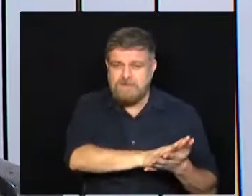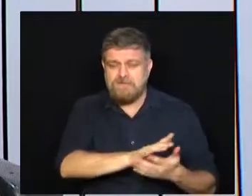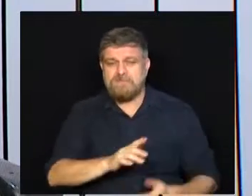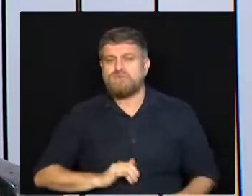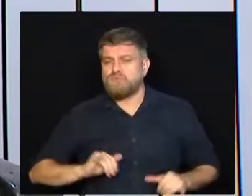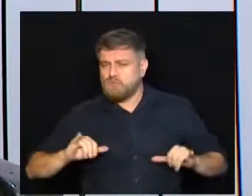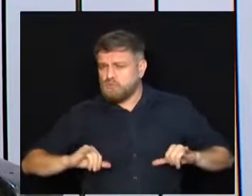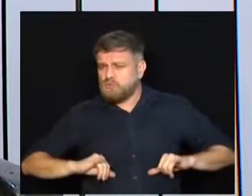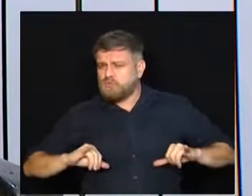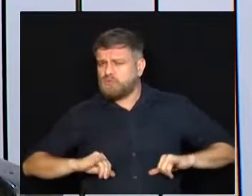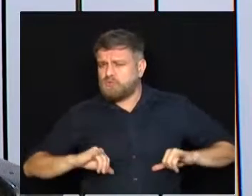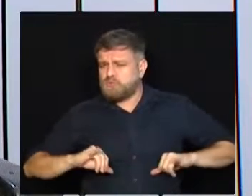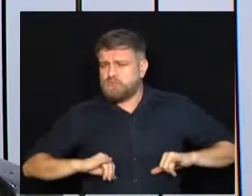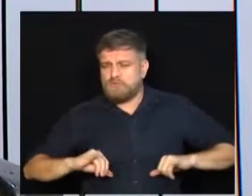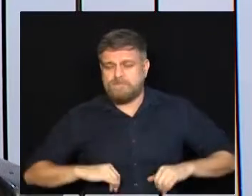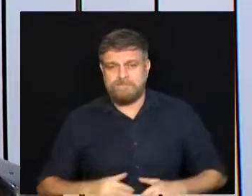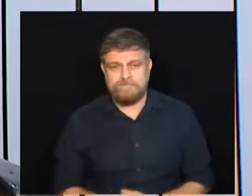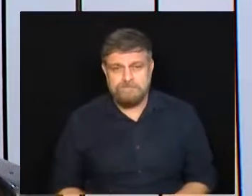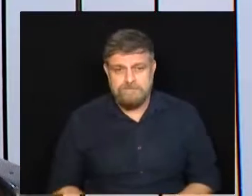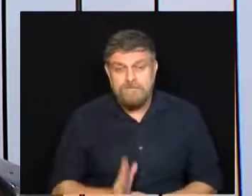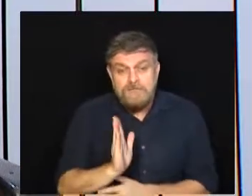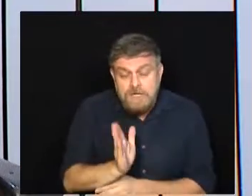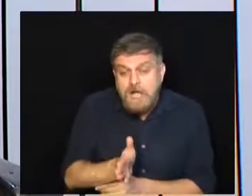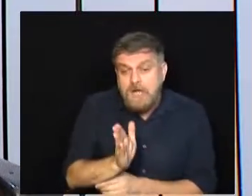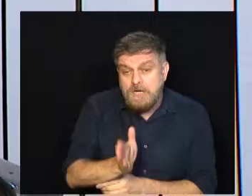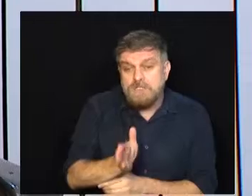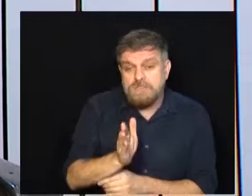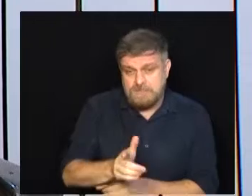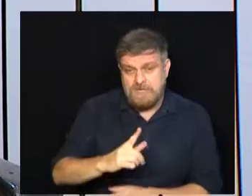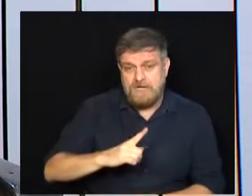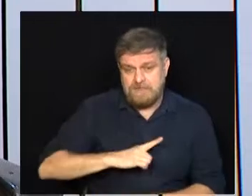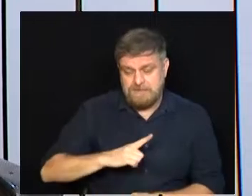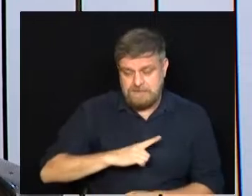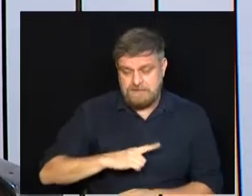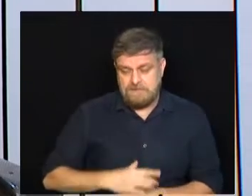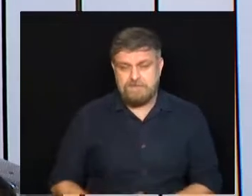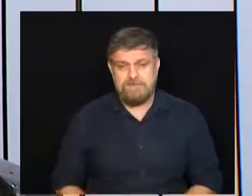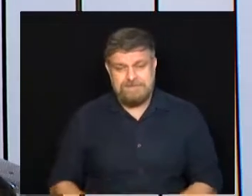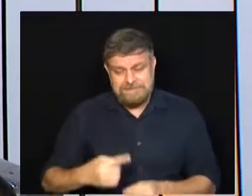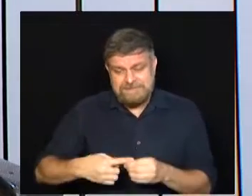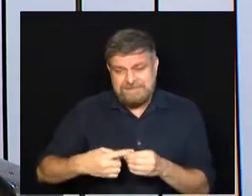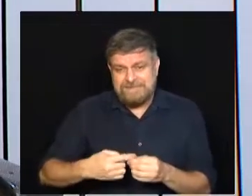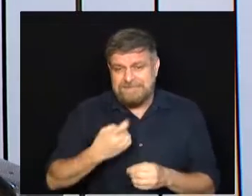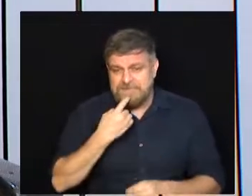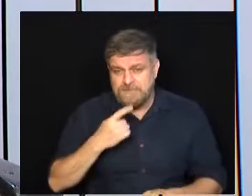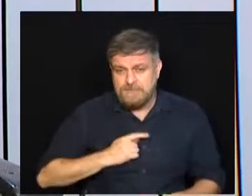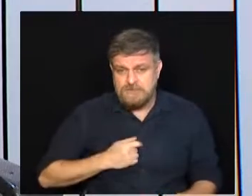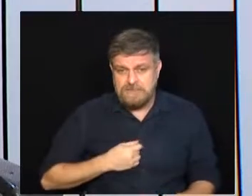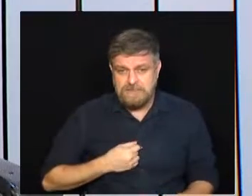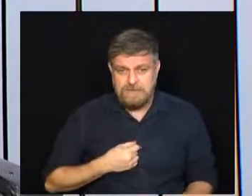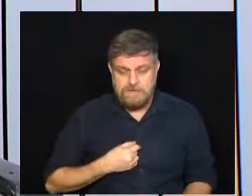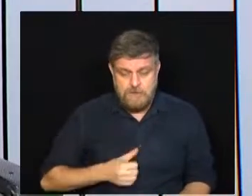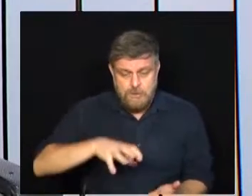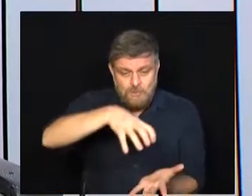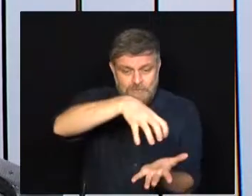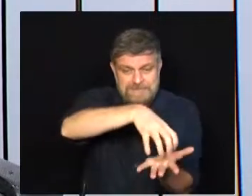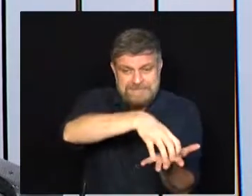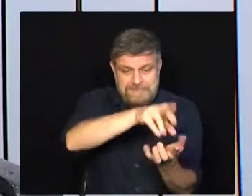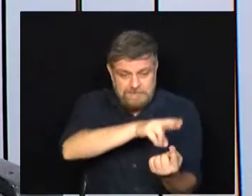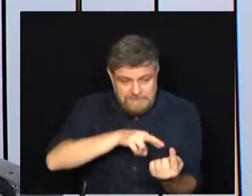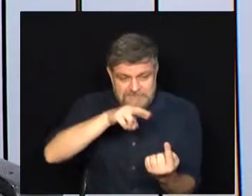sofrem, né? E já houve aqui na cidade um centro de referência muito